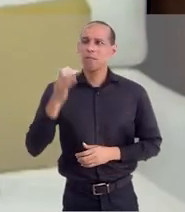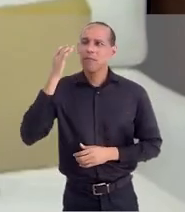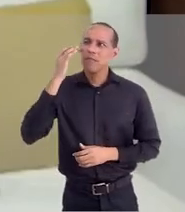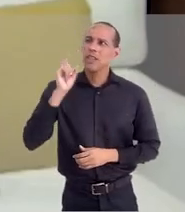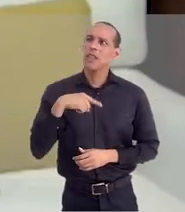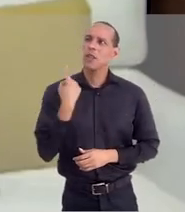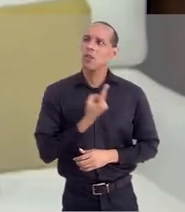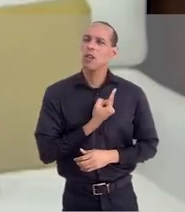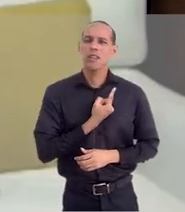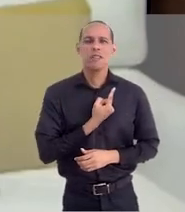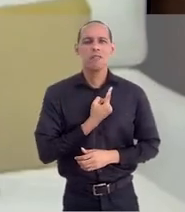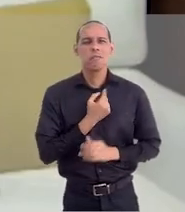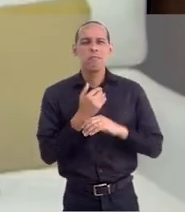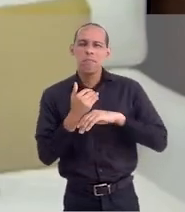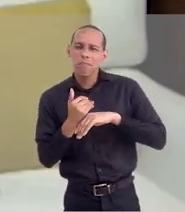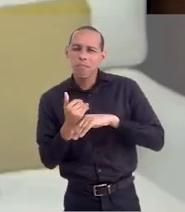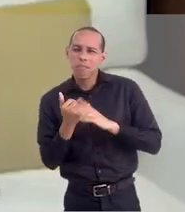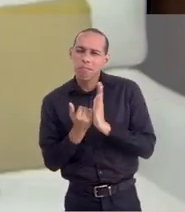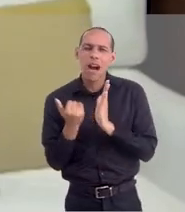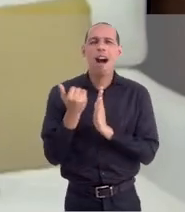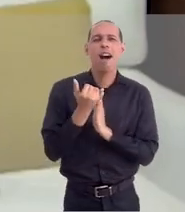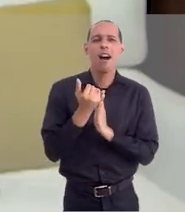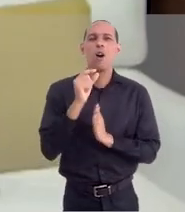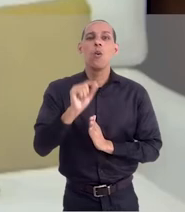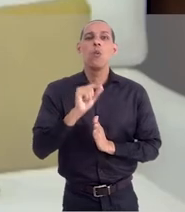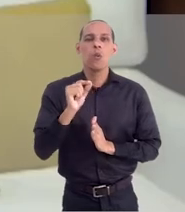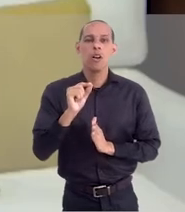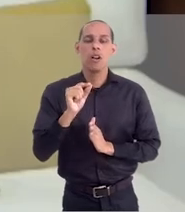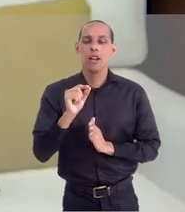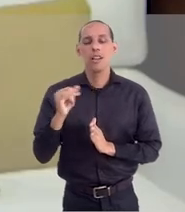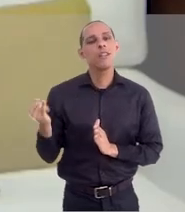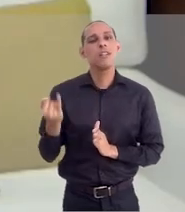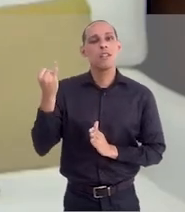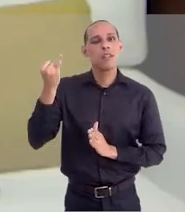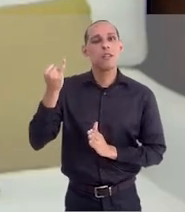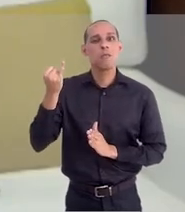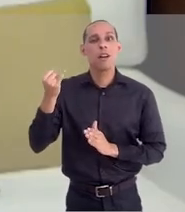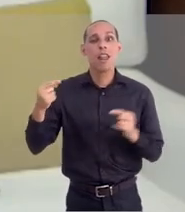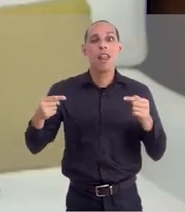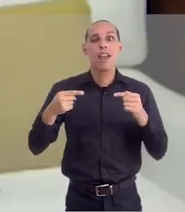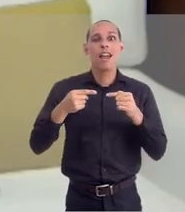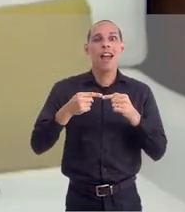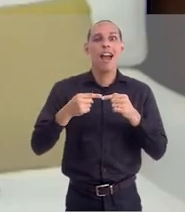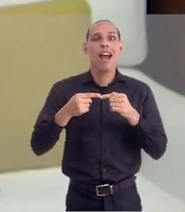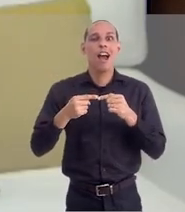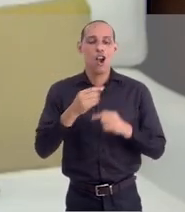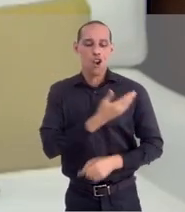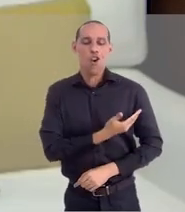Rio de Janeiro, eu acho que nós vamos dar cada vez mais importância às questões